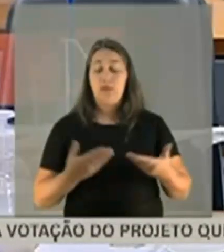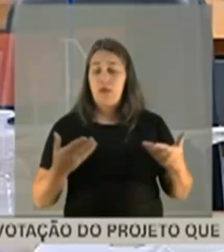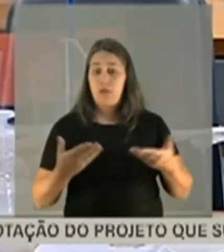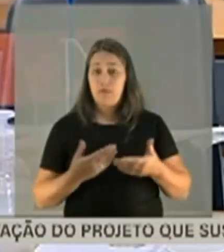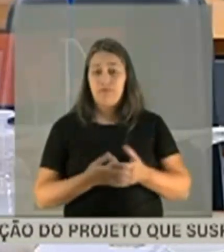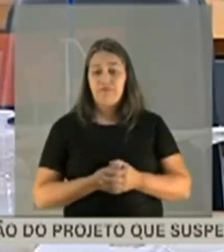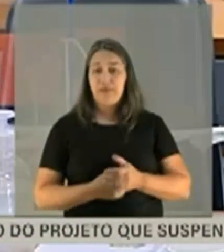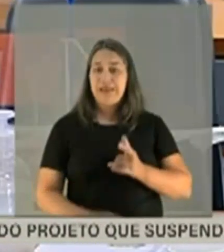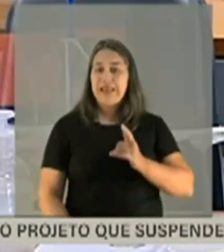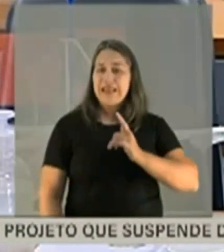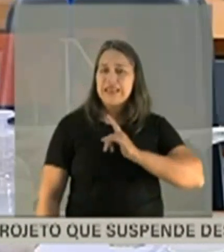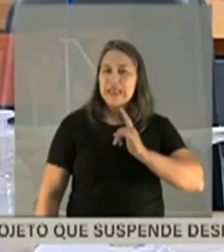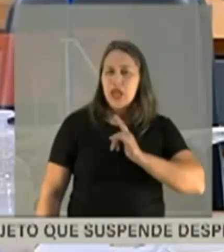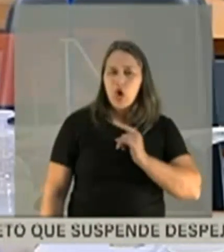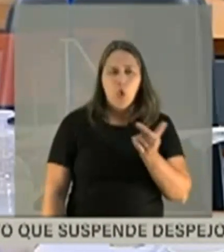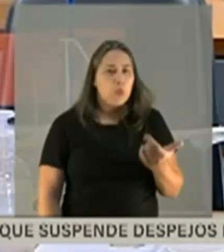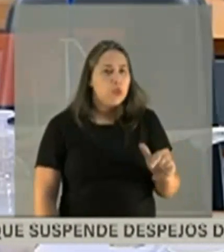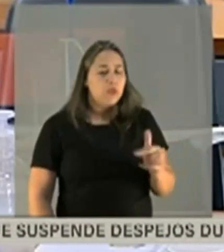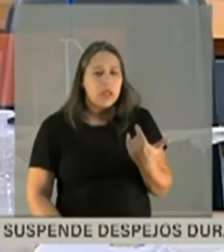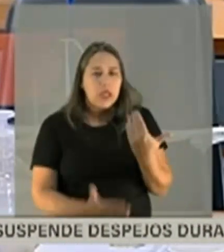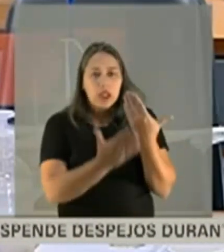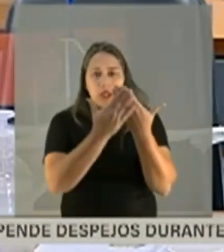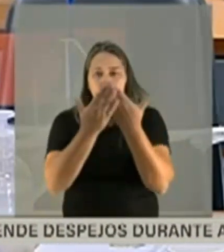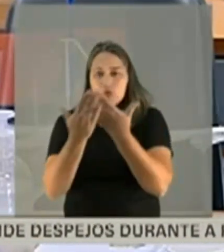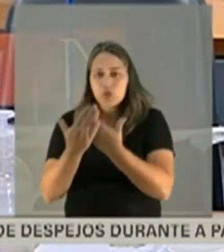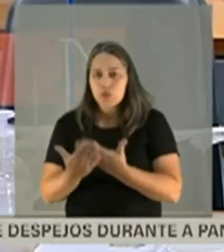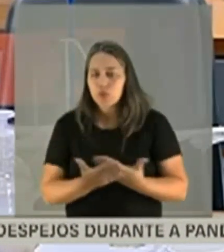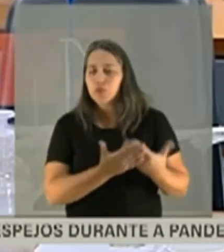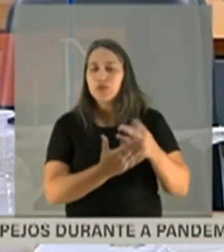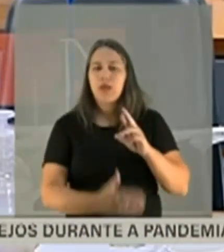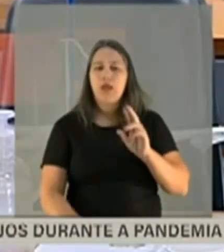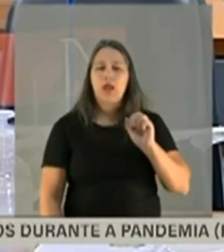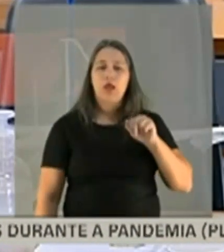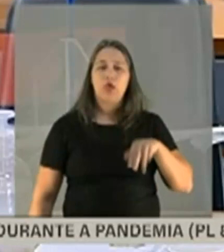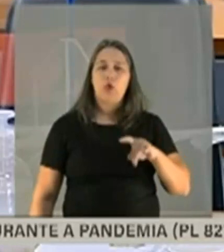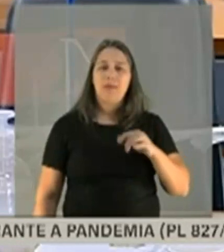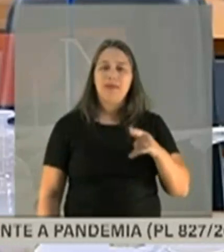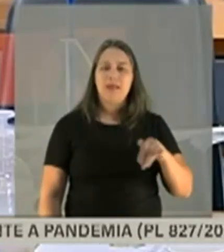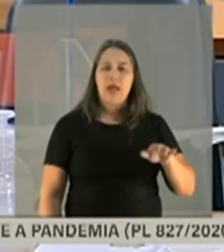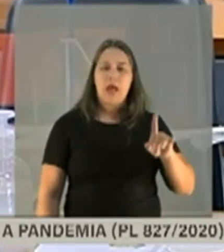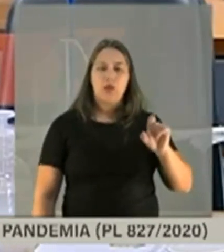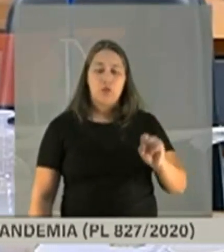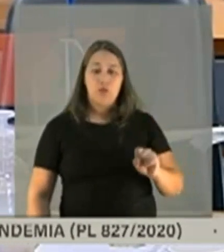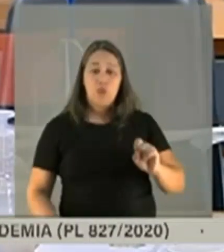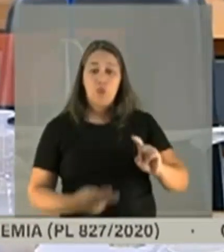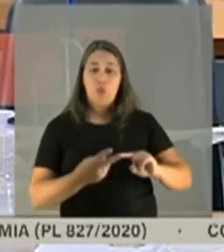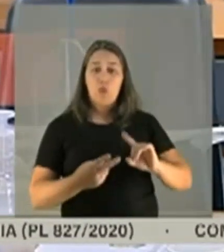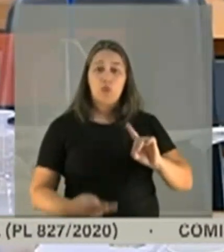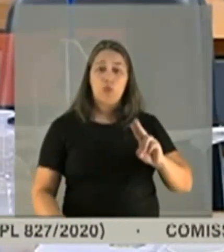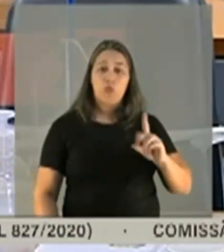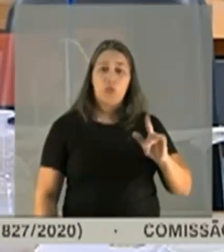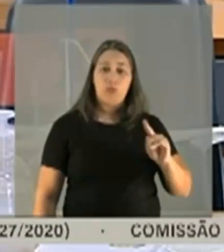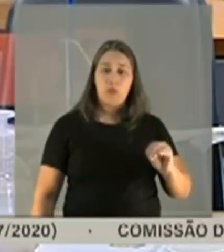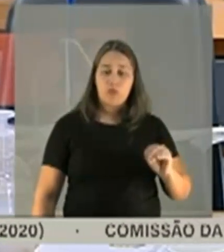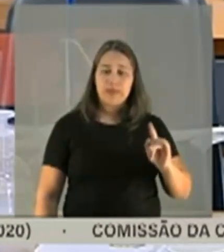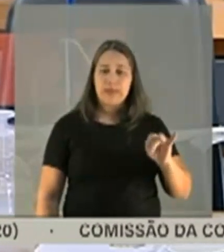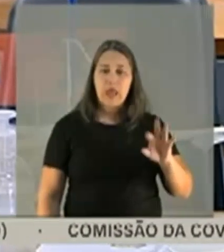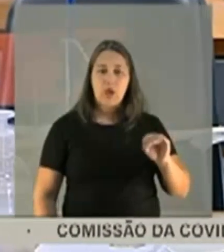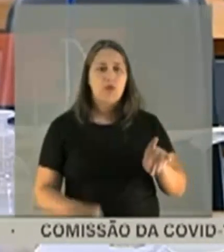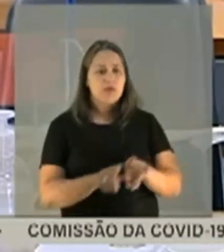Afinal, existem ou não existem estudos randomizados, duplo cego, e até várias revisões